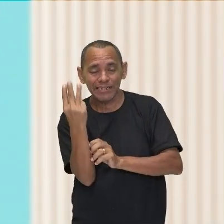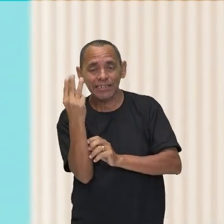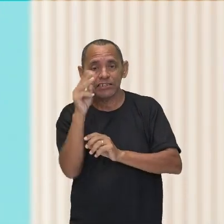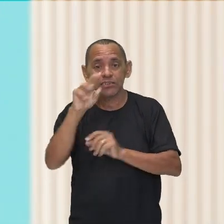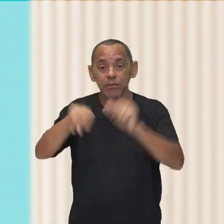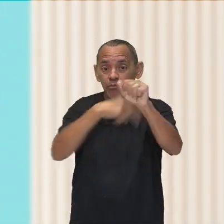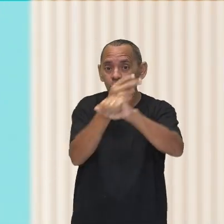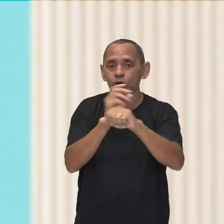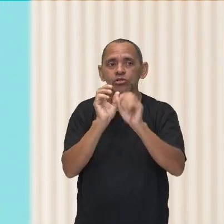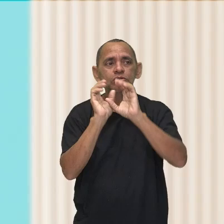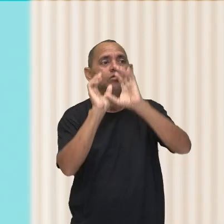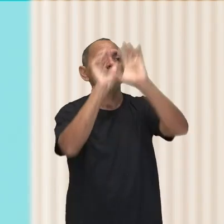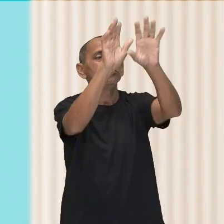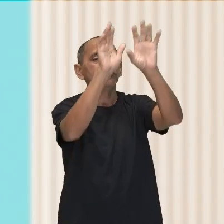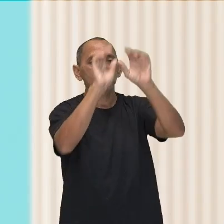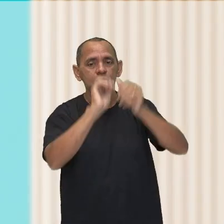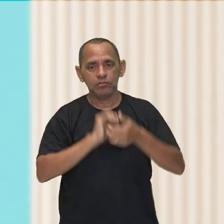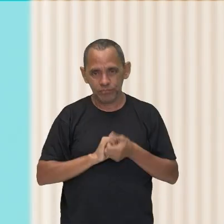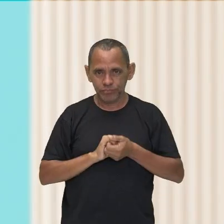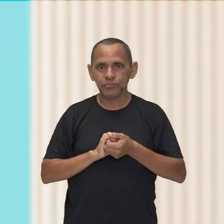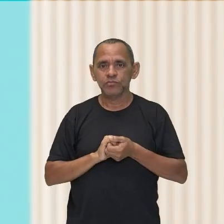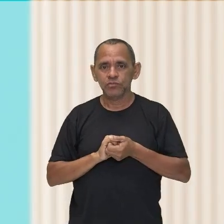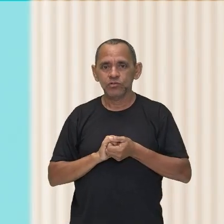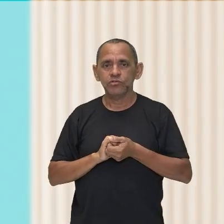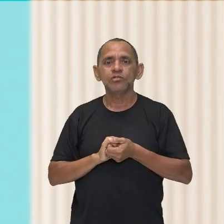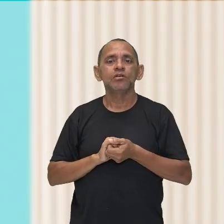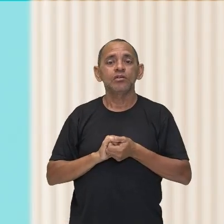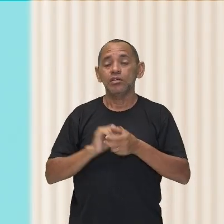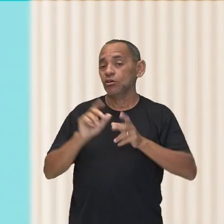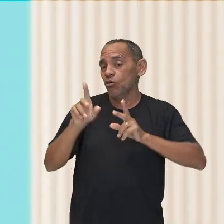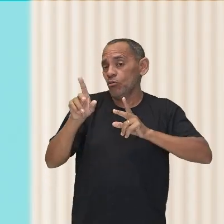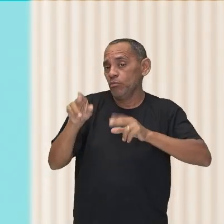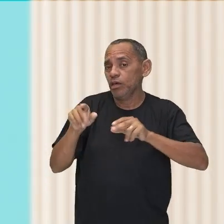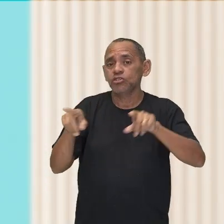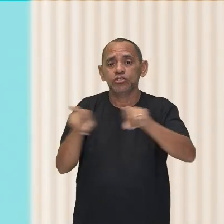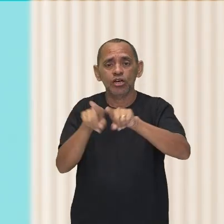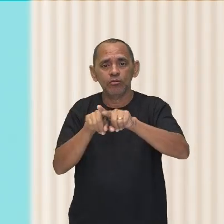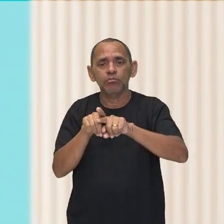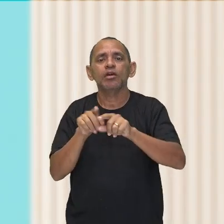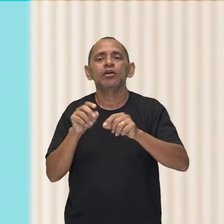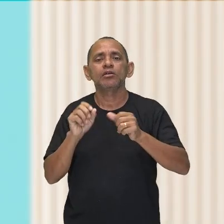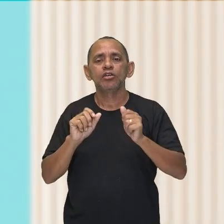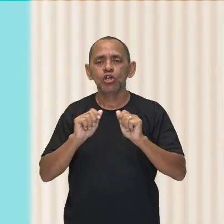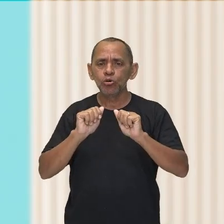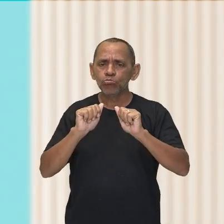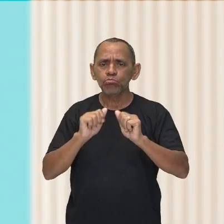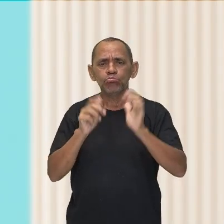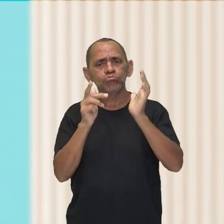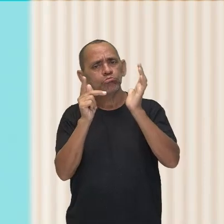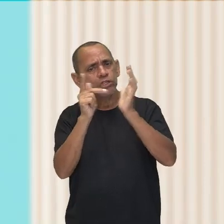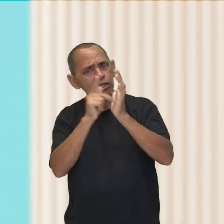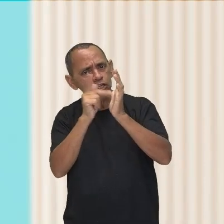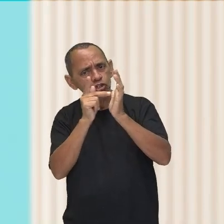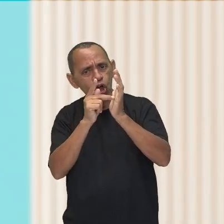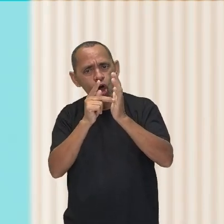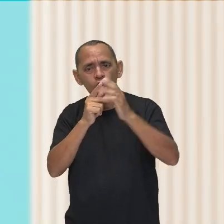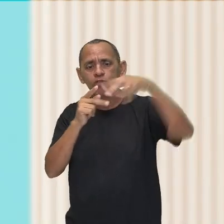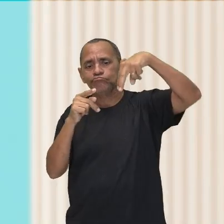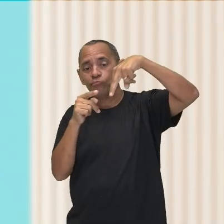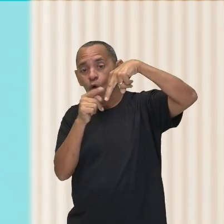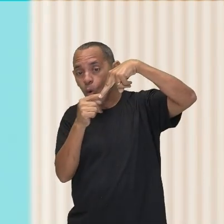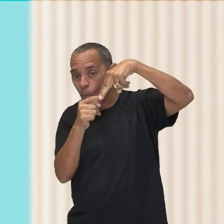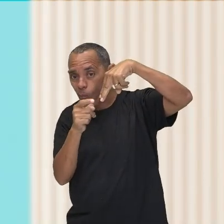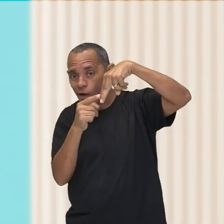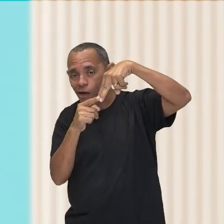né? Da mesma maneira, você também só pode dar 3 toques com os pés na bola, no caso